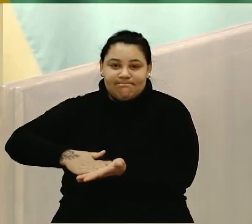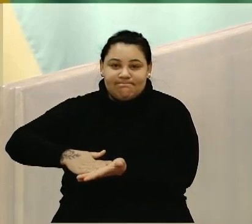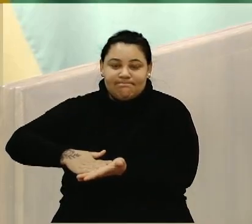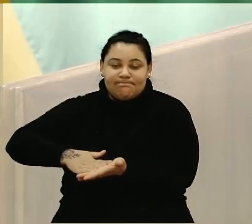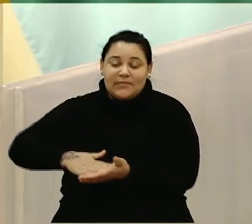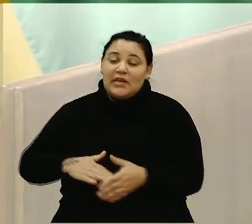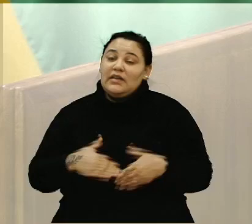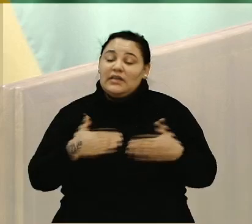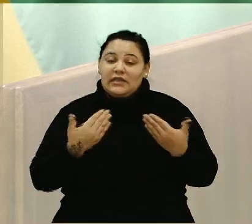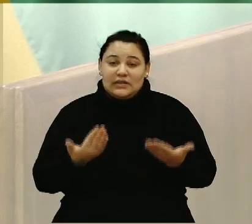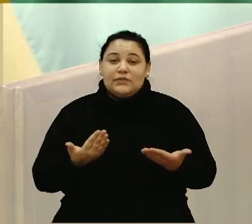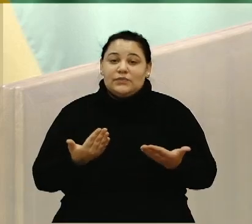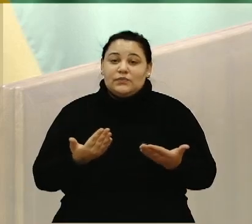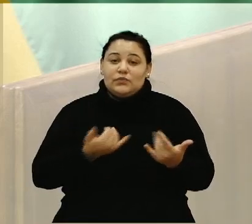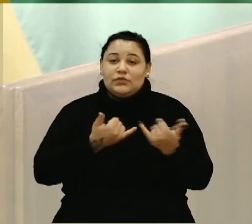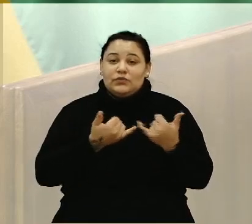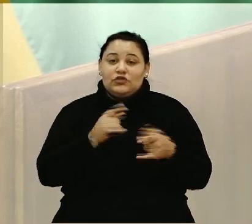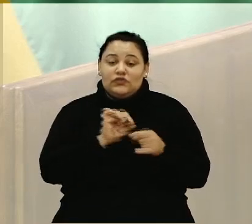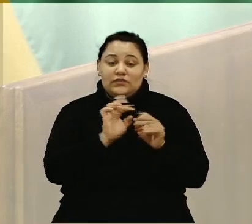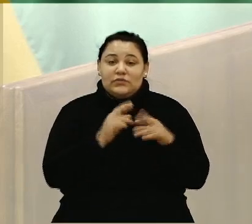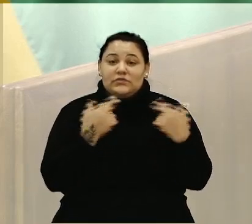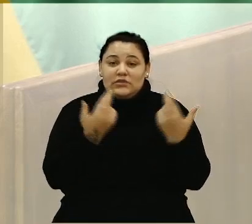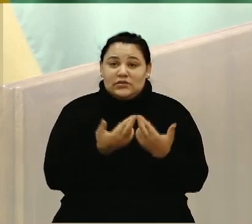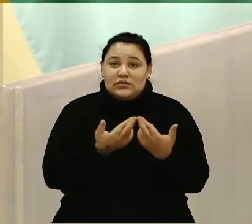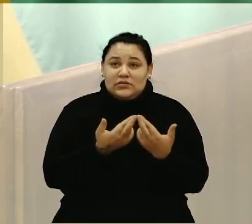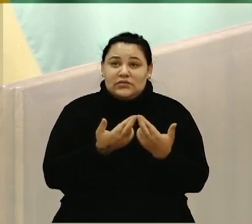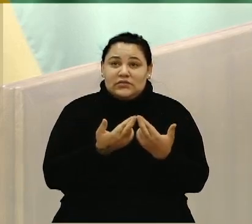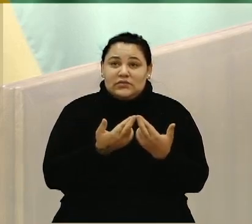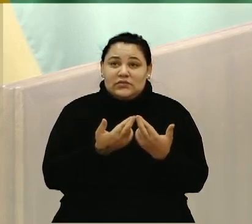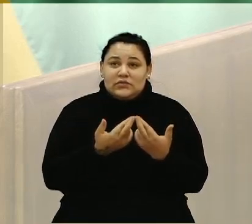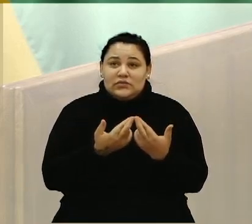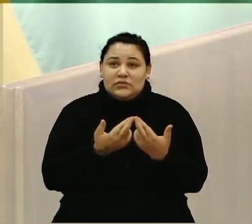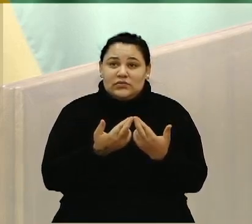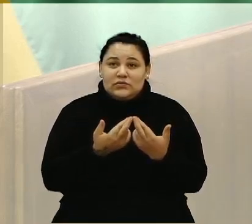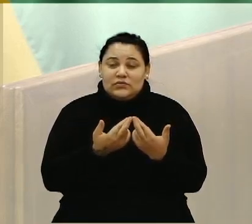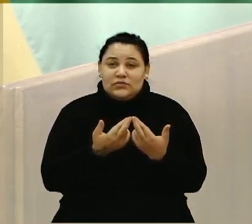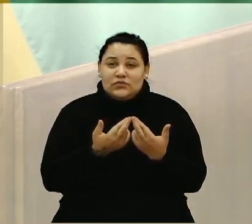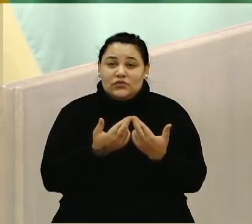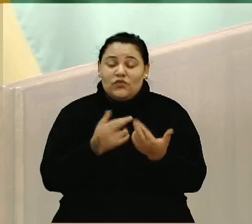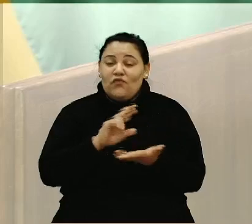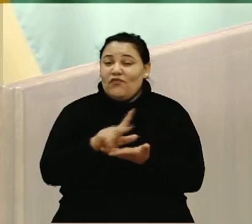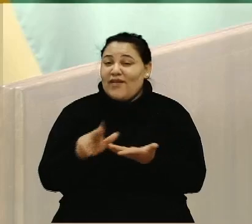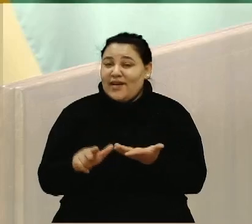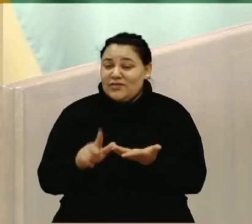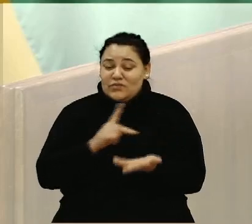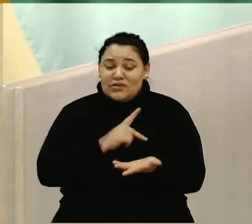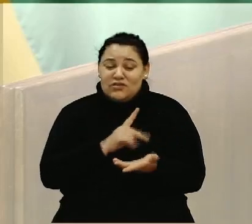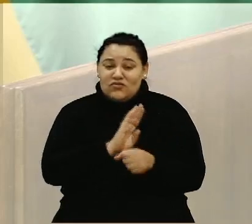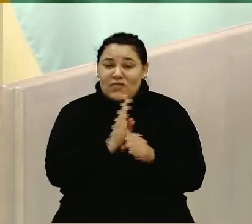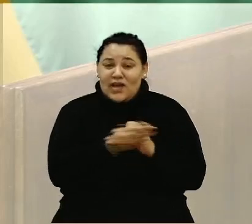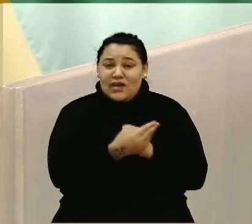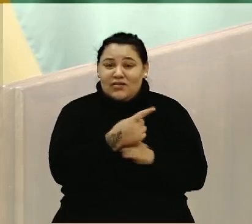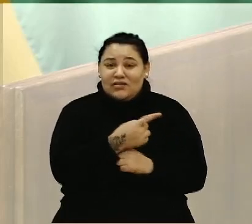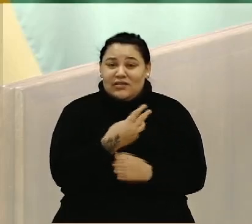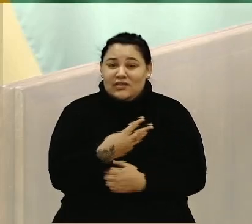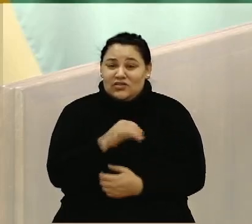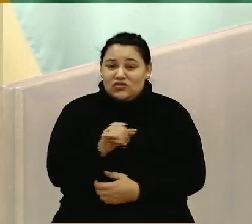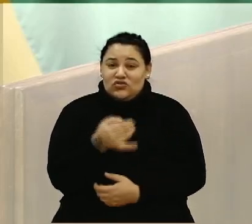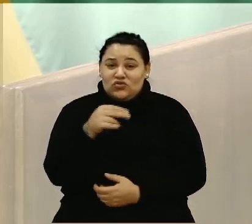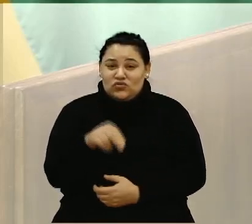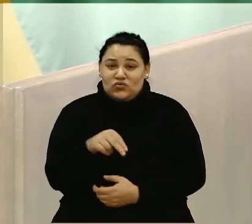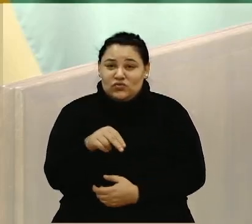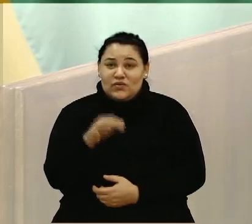Então, quando a gente, por exemplo, faz uma reunião com 12 presidentes de bairro, dia 13 de junho, com a presença do